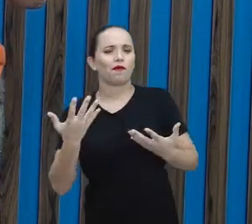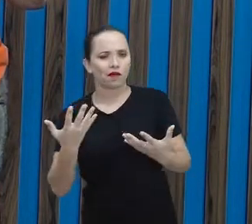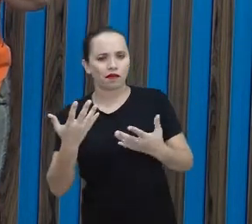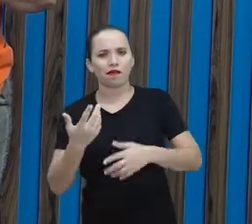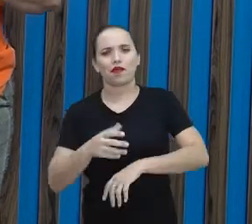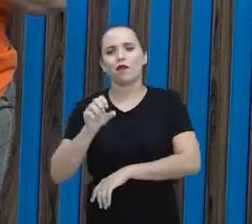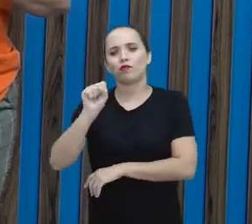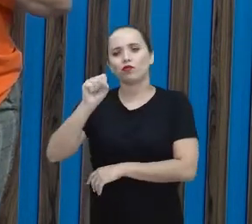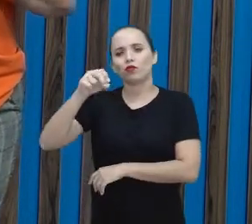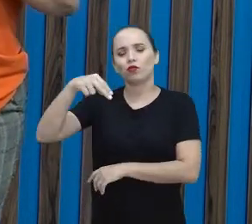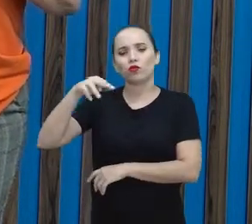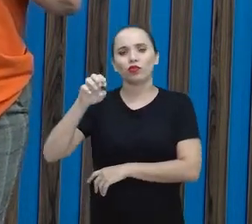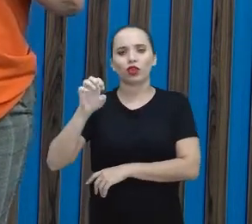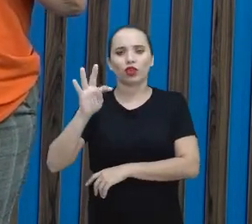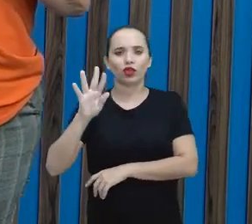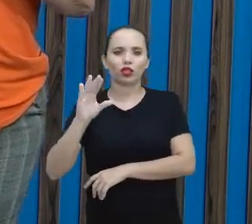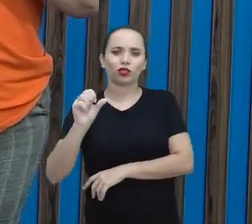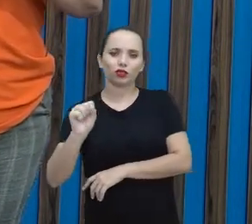também livros